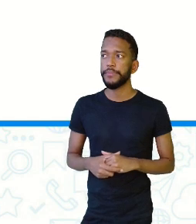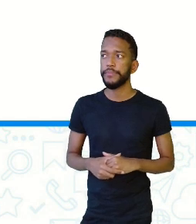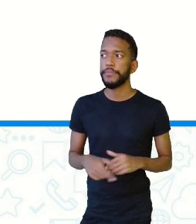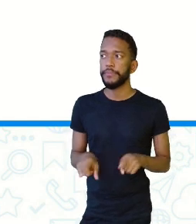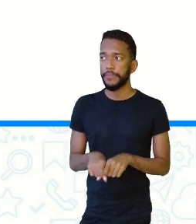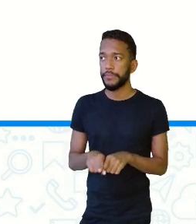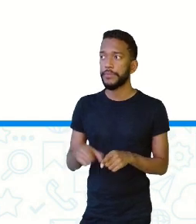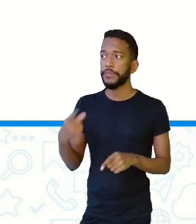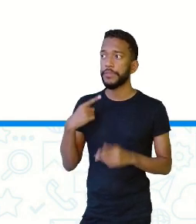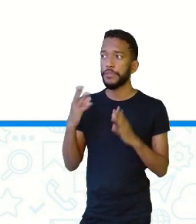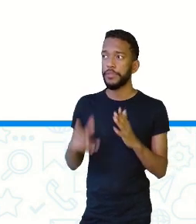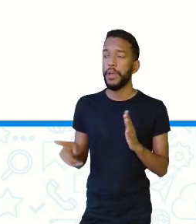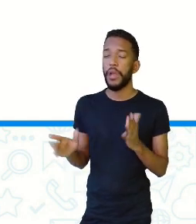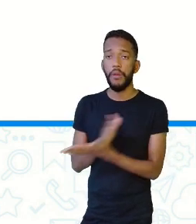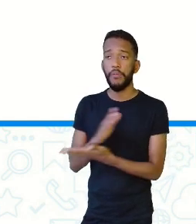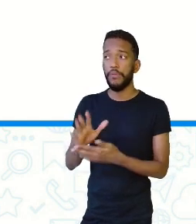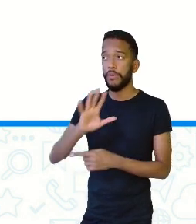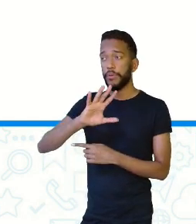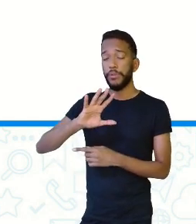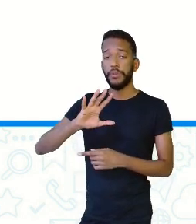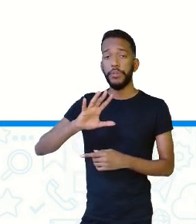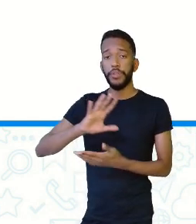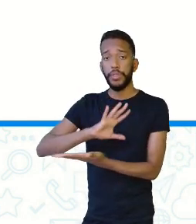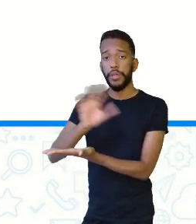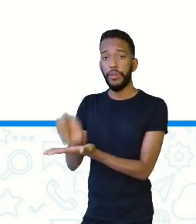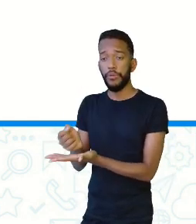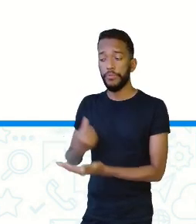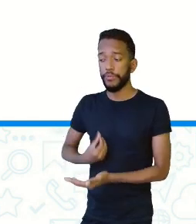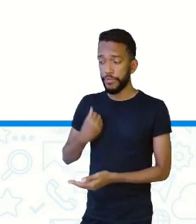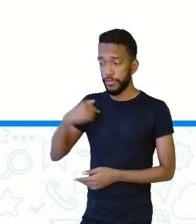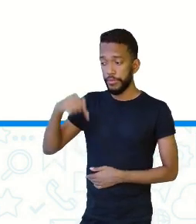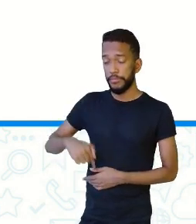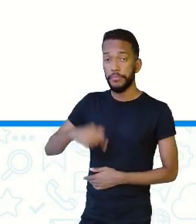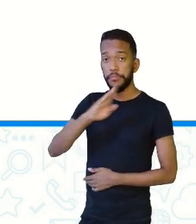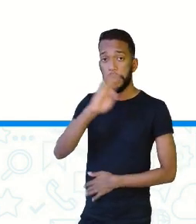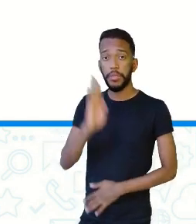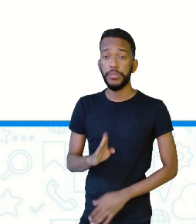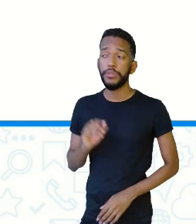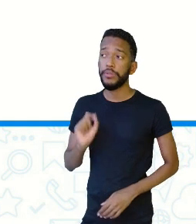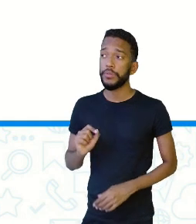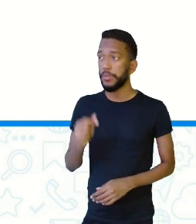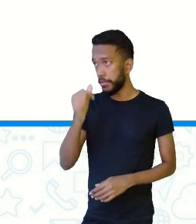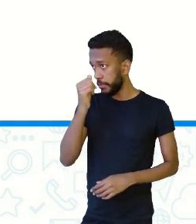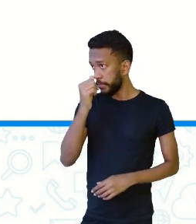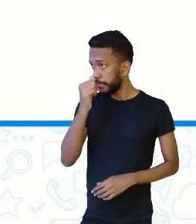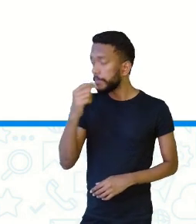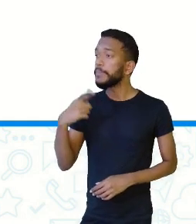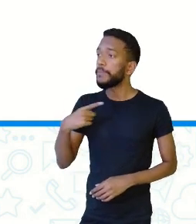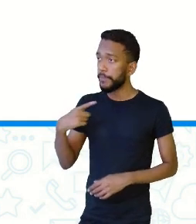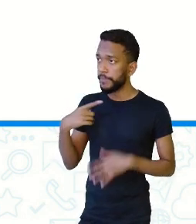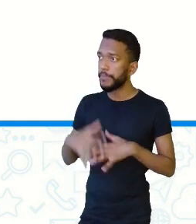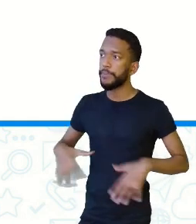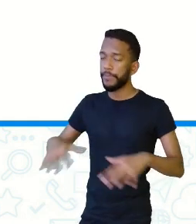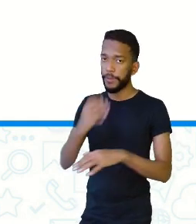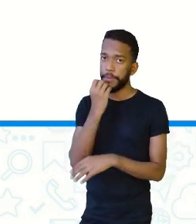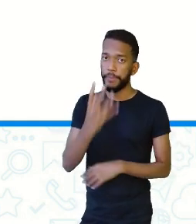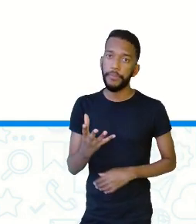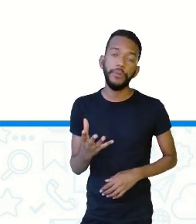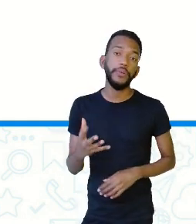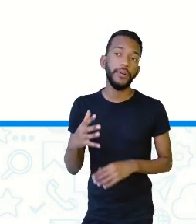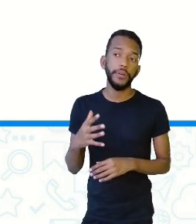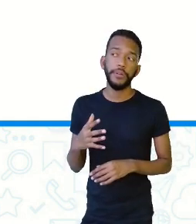Aqui nós temos alguns quilombos no Brasil, né, nós podemos ver que tem uma quantidade boa, né, em vários